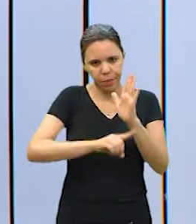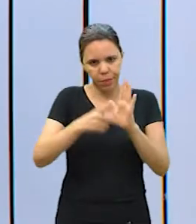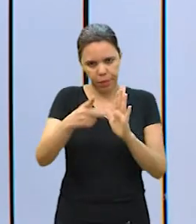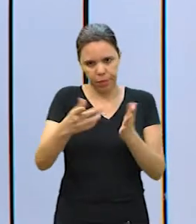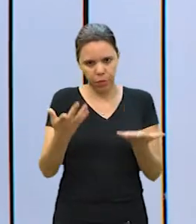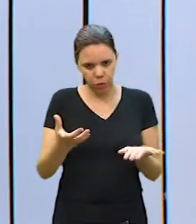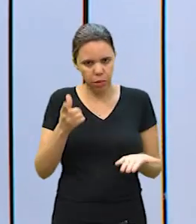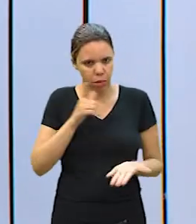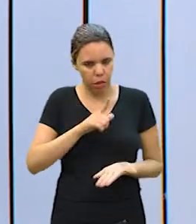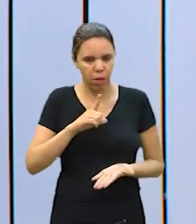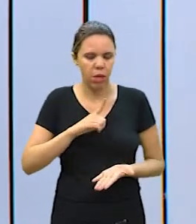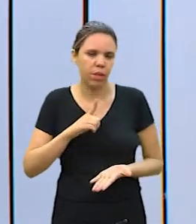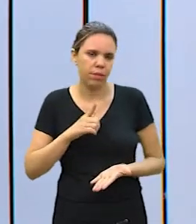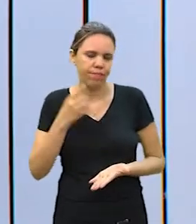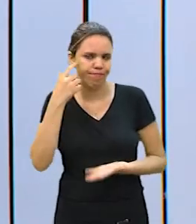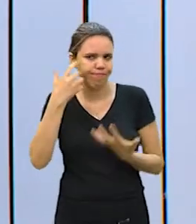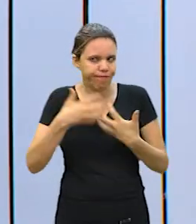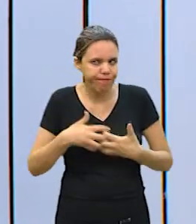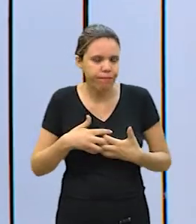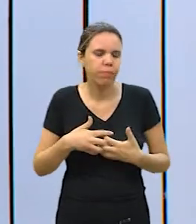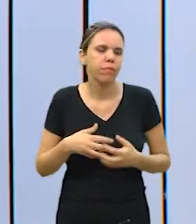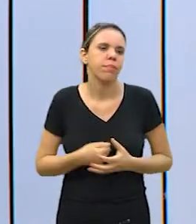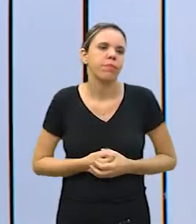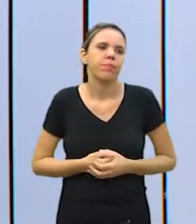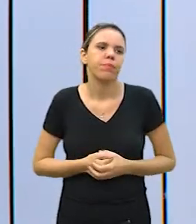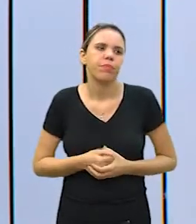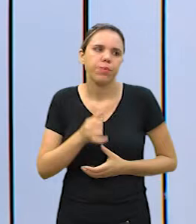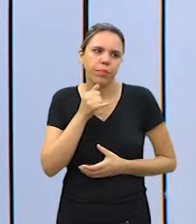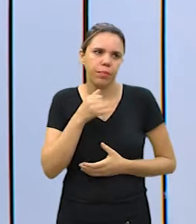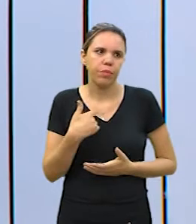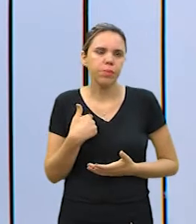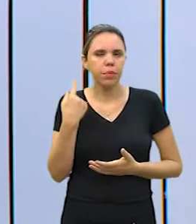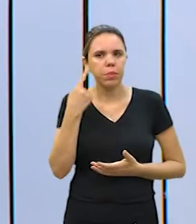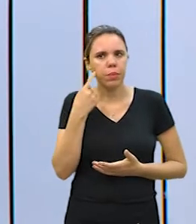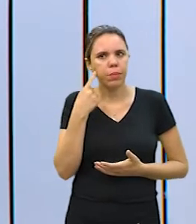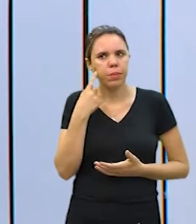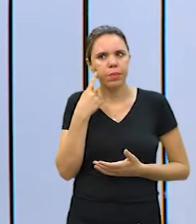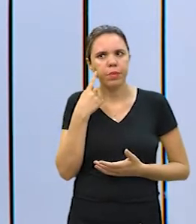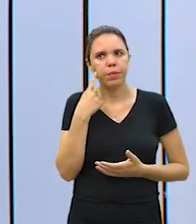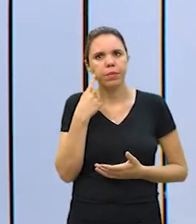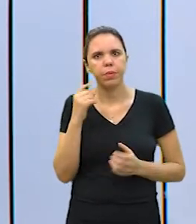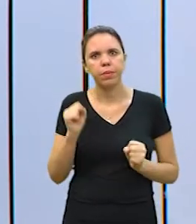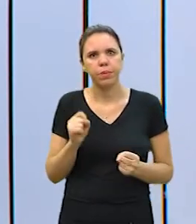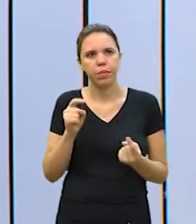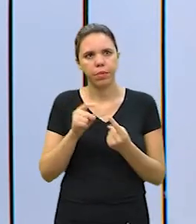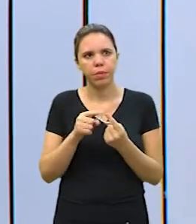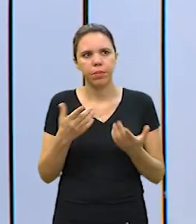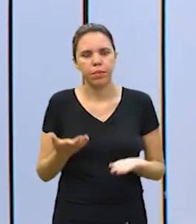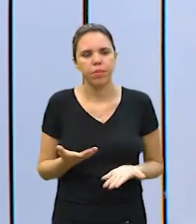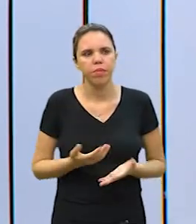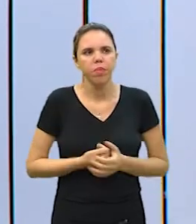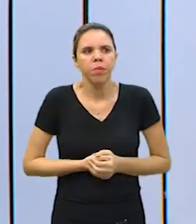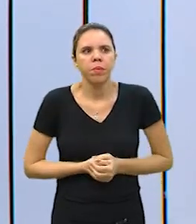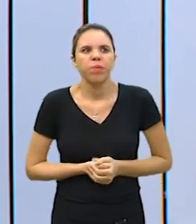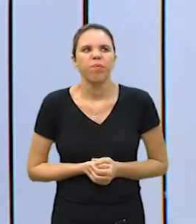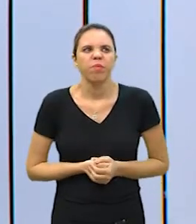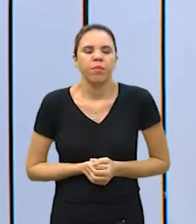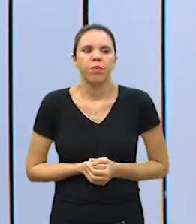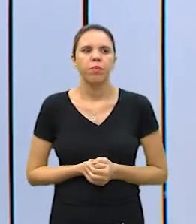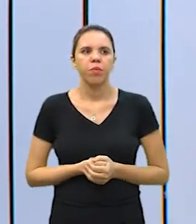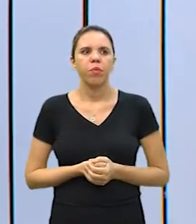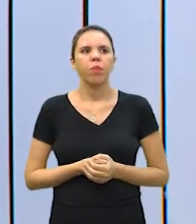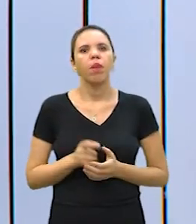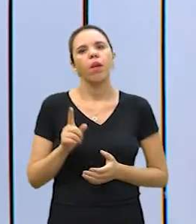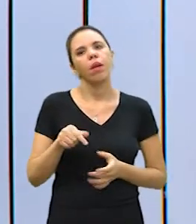seus direitos. Eu acho que, se for pensado por esse lado, nós poderíamos objetivamente pensar em